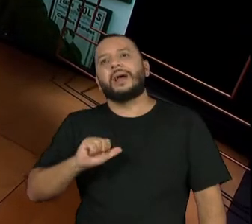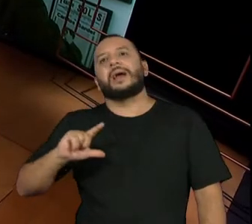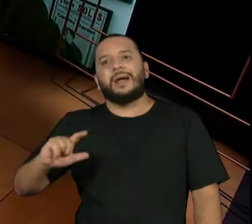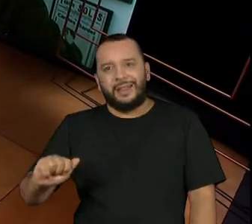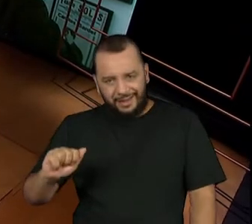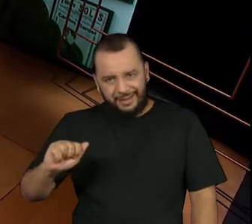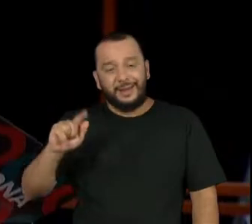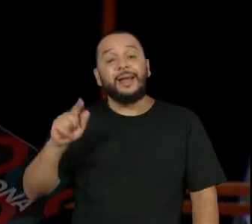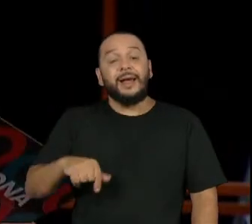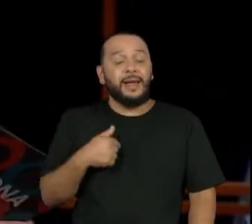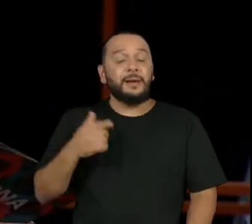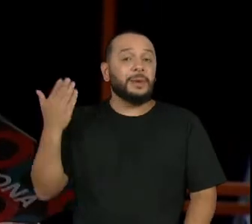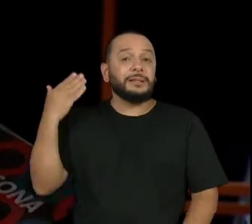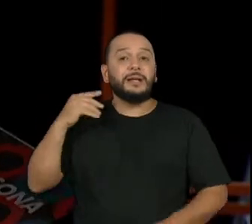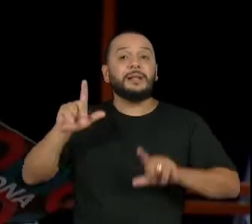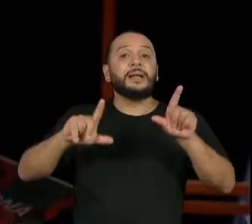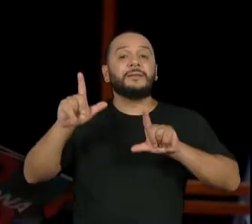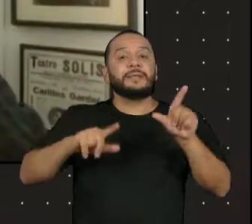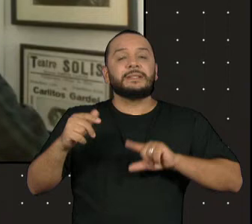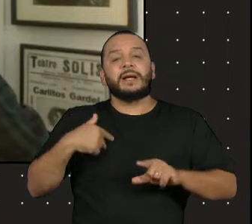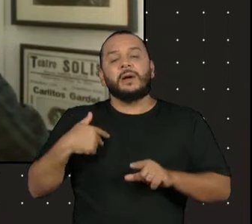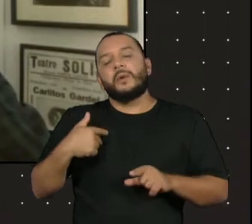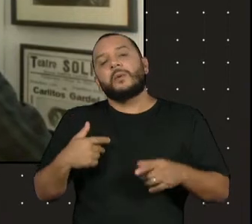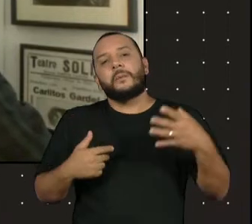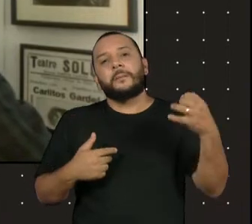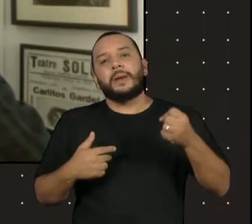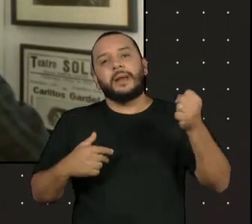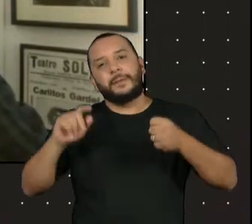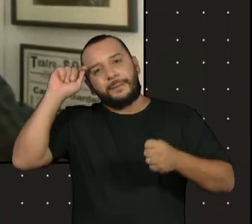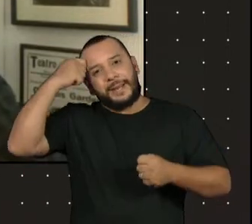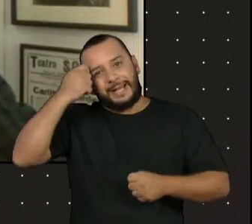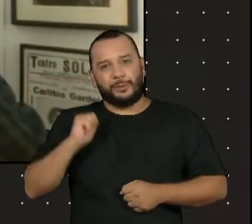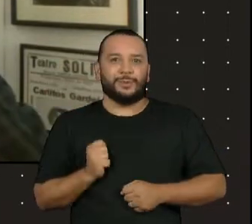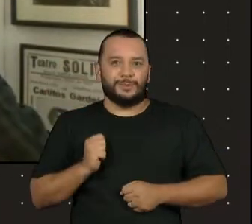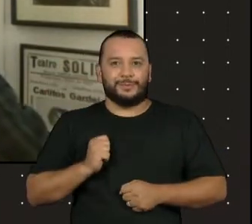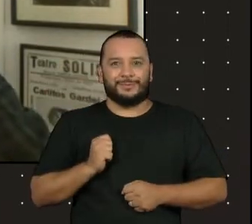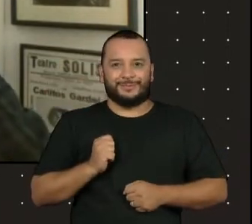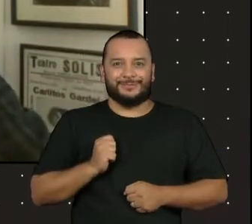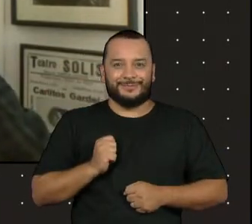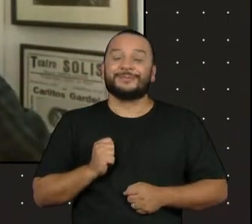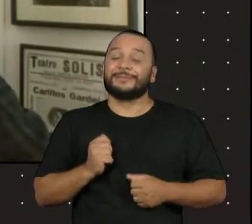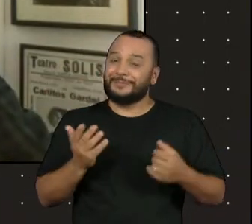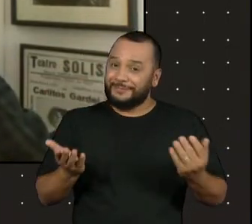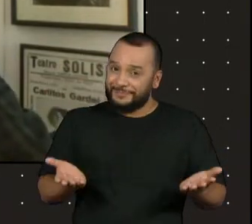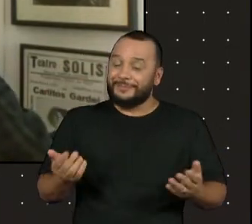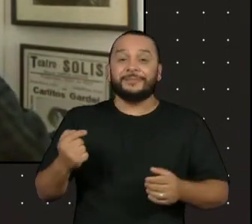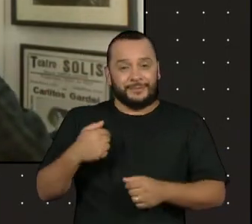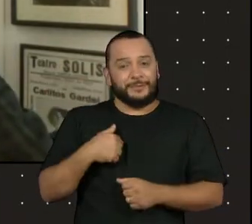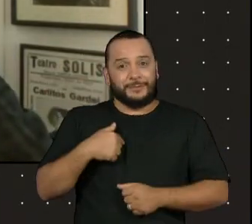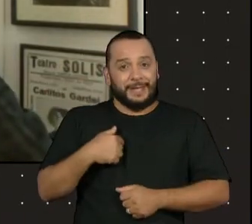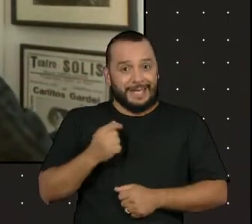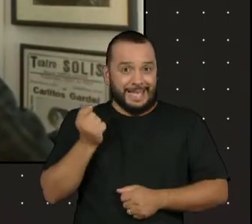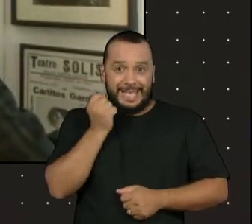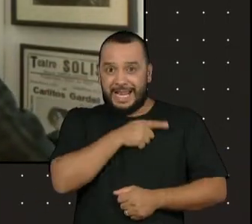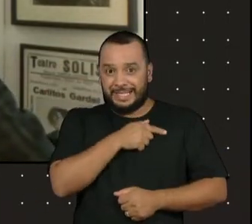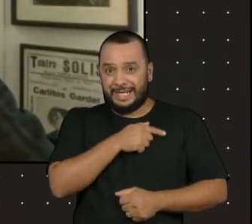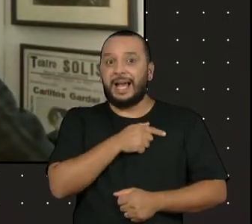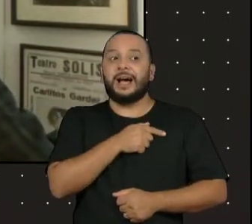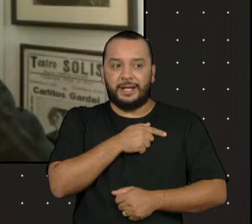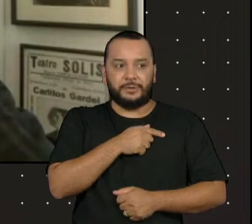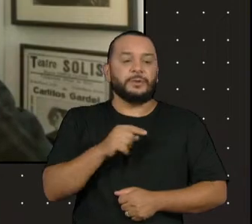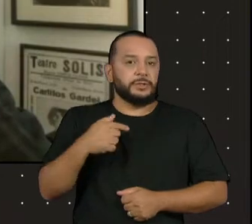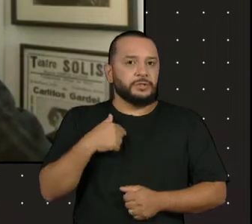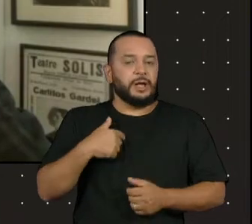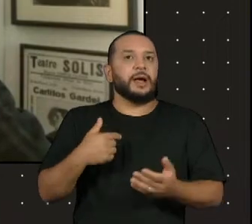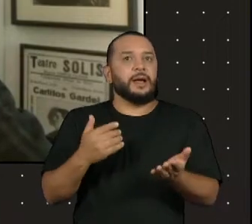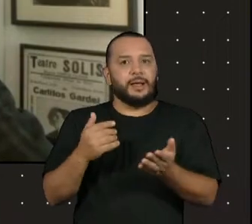Negrão. Do Walter Negrão, obrigado. E foi muito engraçado, porque eu já tinha, né, saía daquela